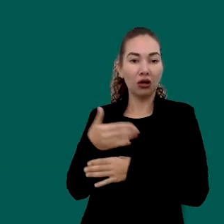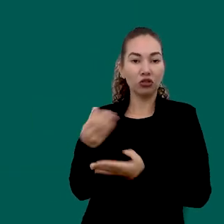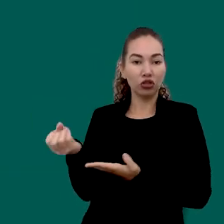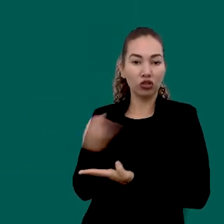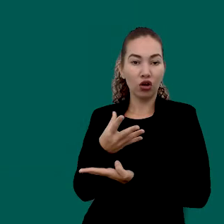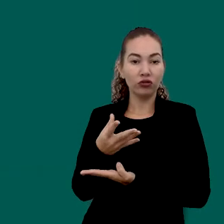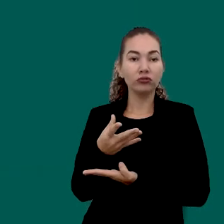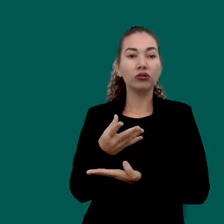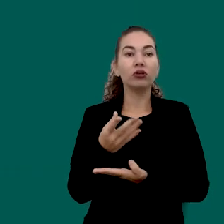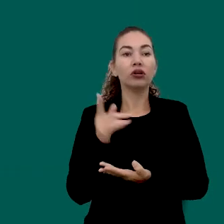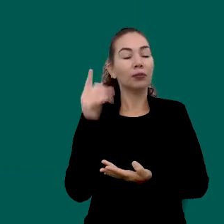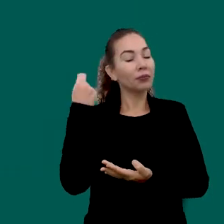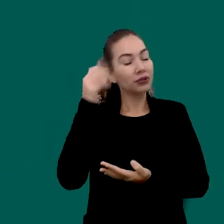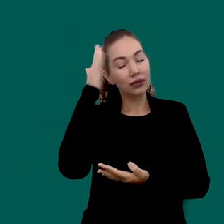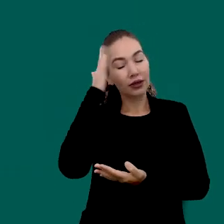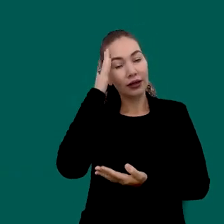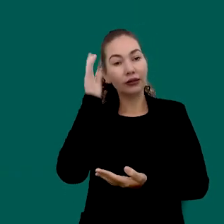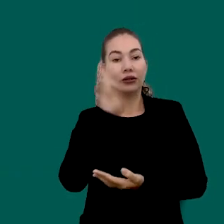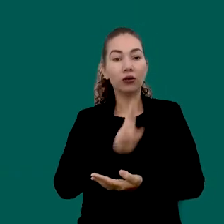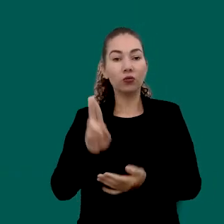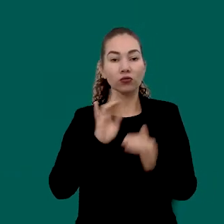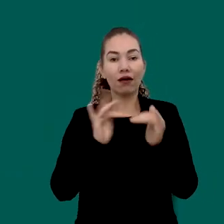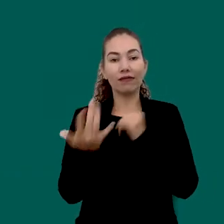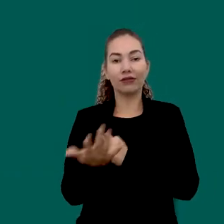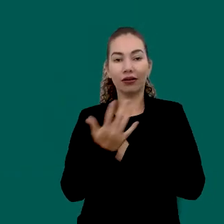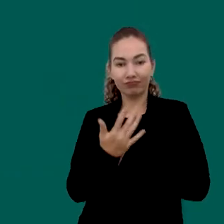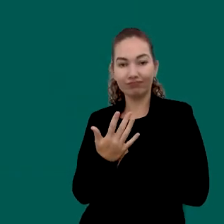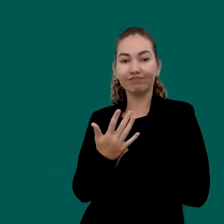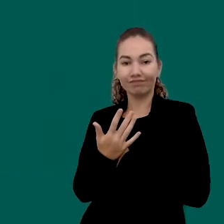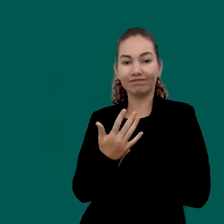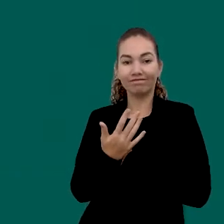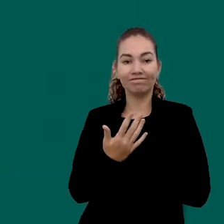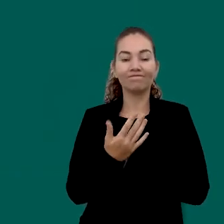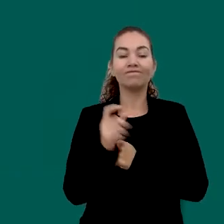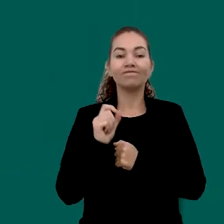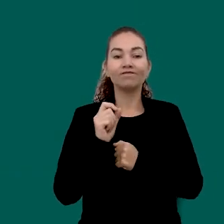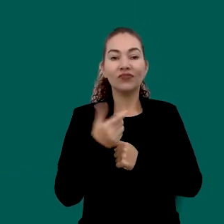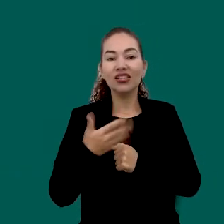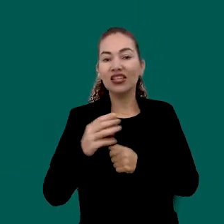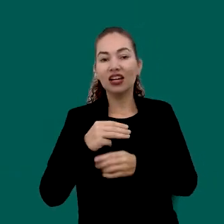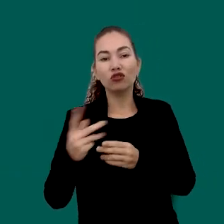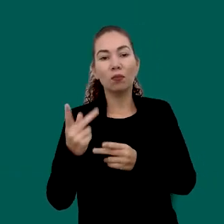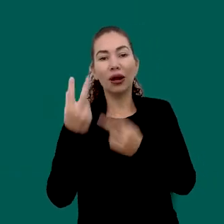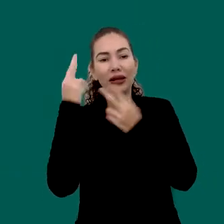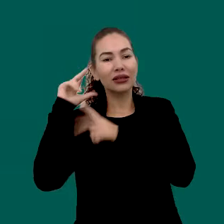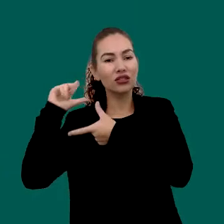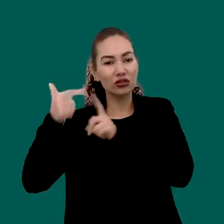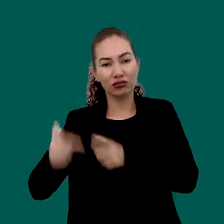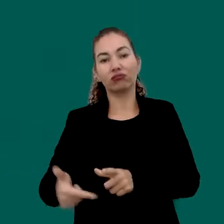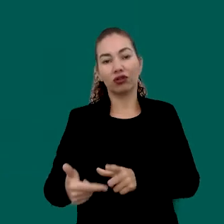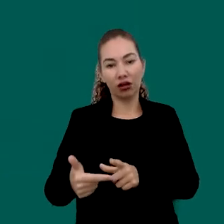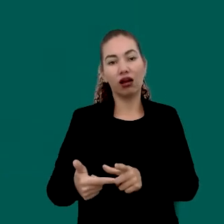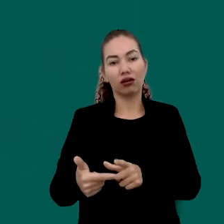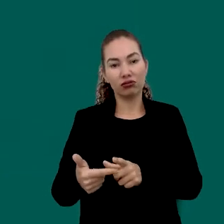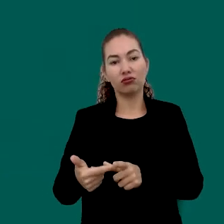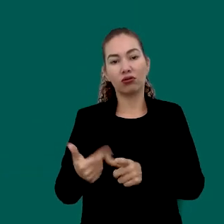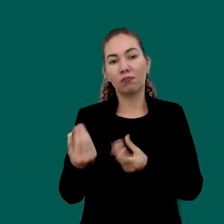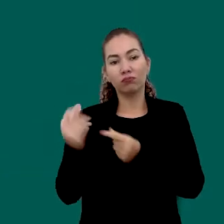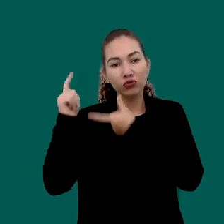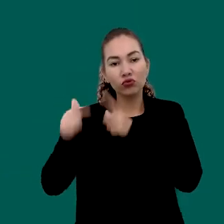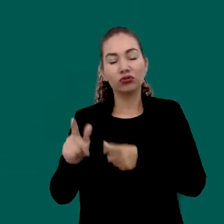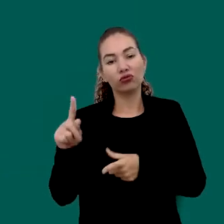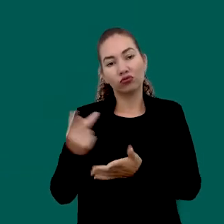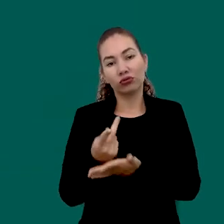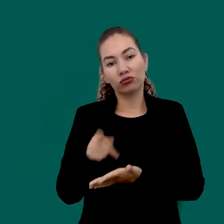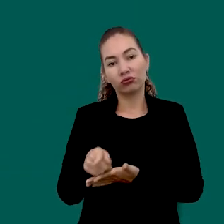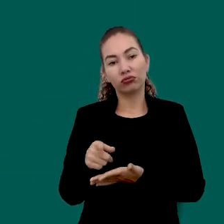aqui agora, seja as que estão chegando, é tu entender que tu precisa utilizar a rede a teu favor. Sair do marketing tradicional em alguns momentos, né, que o